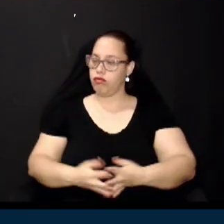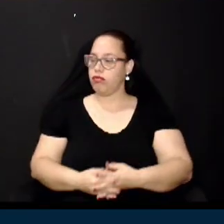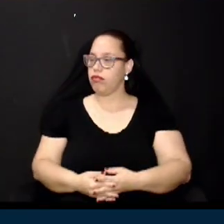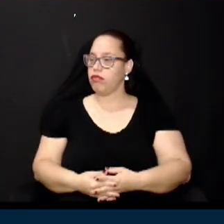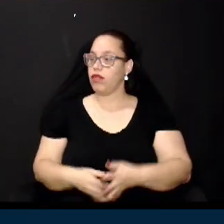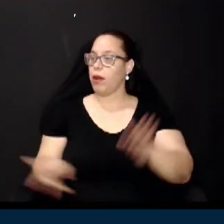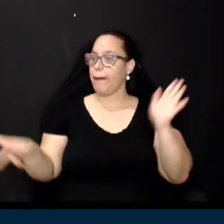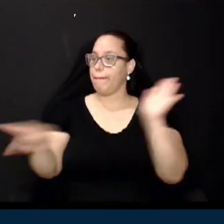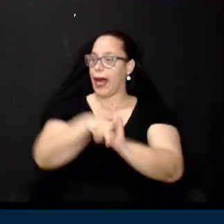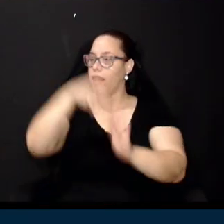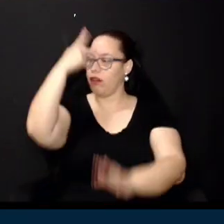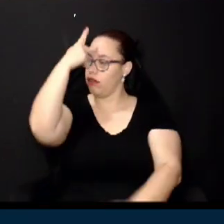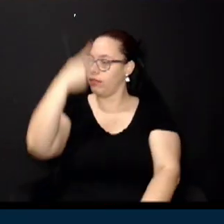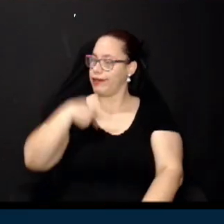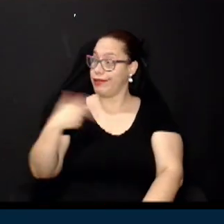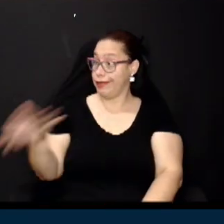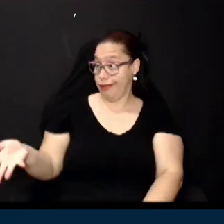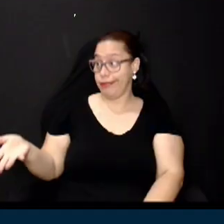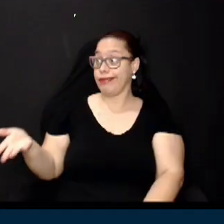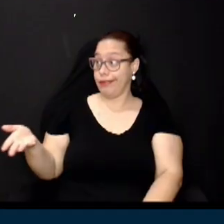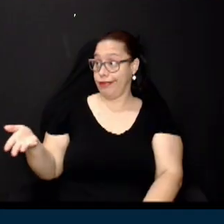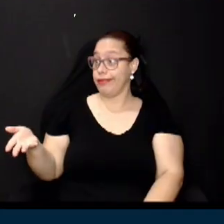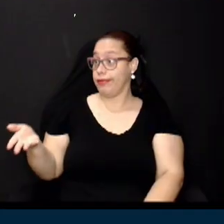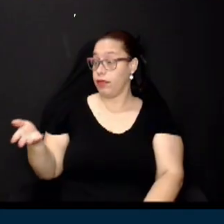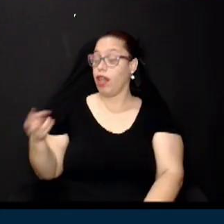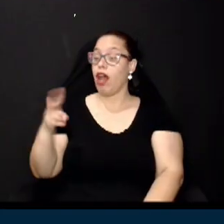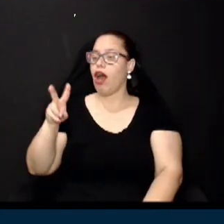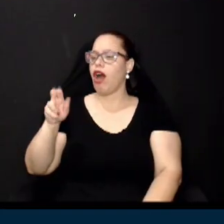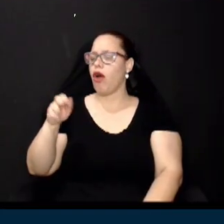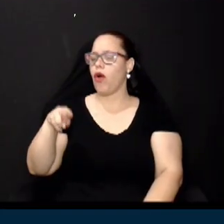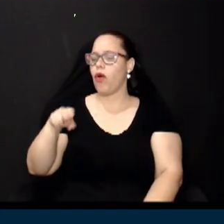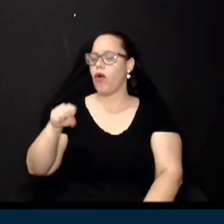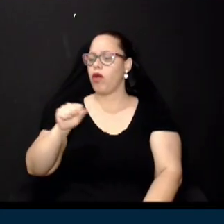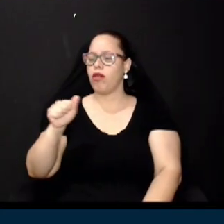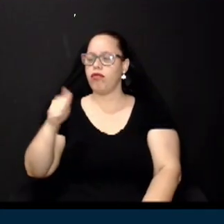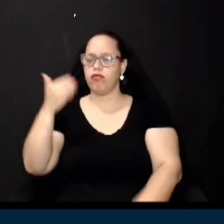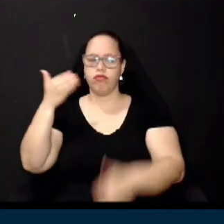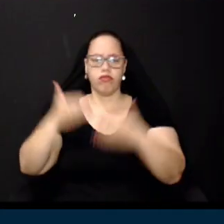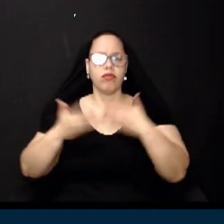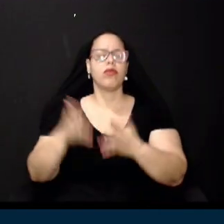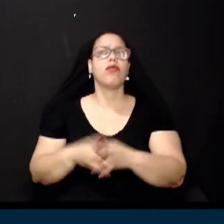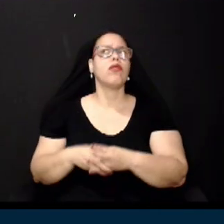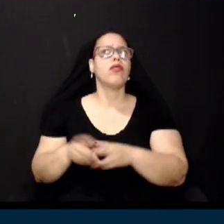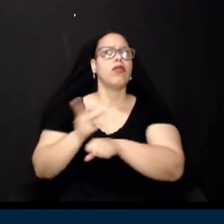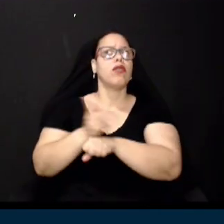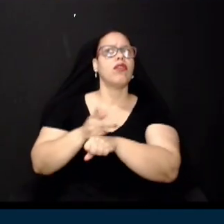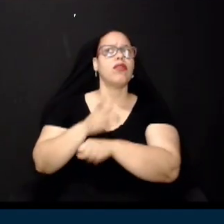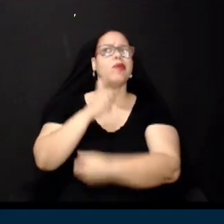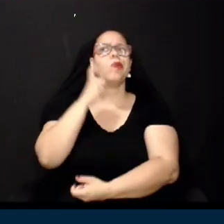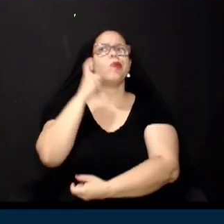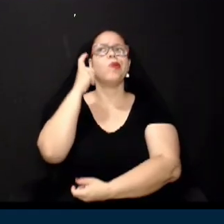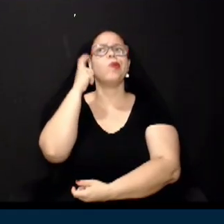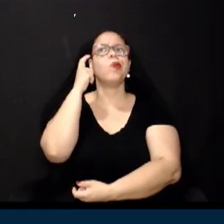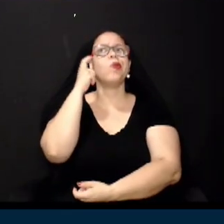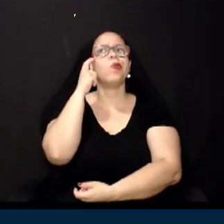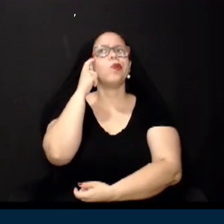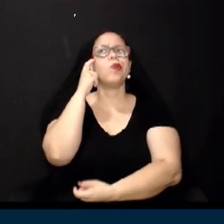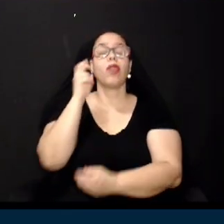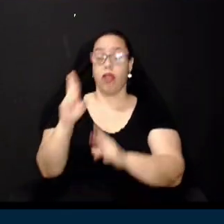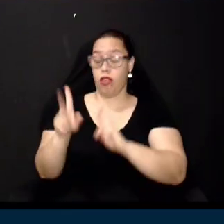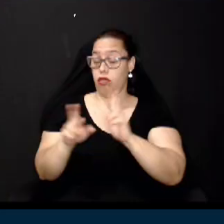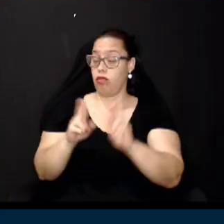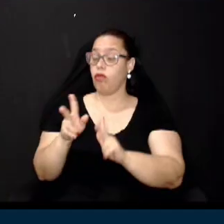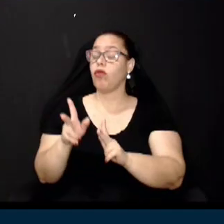pertenço. Agora, Vanessa, essa busca pelo visual nos leva a pensar na diferença entre